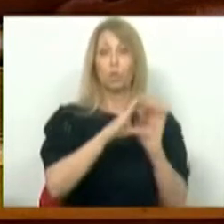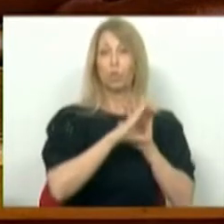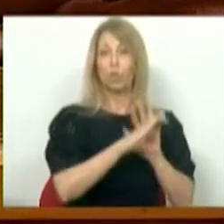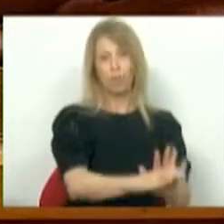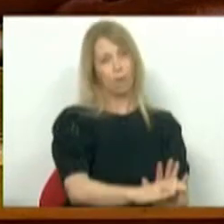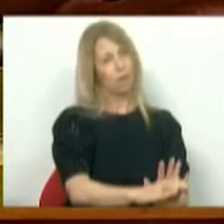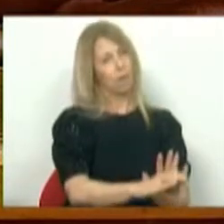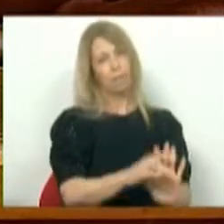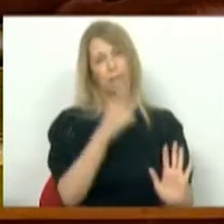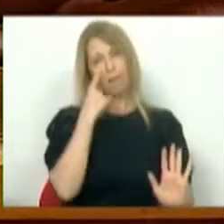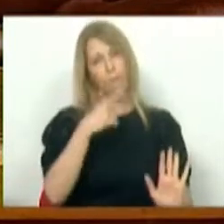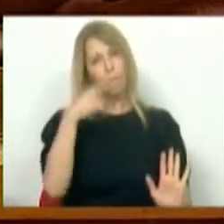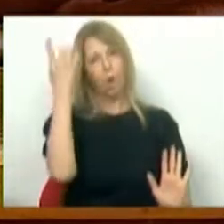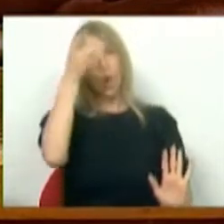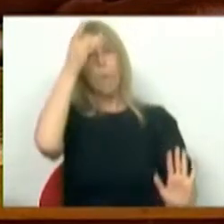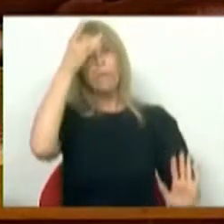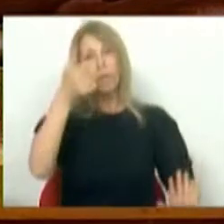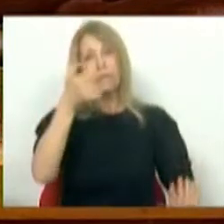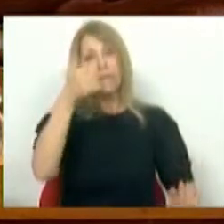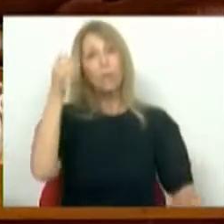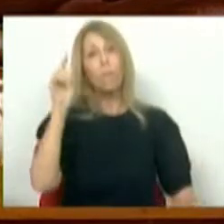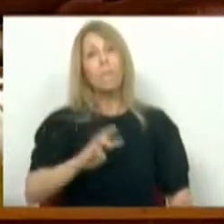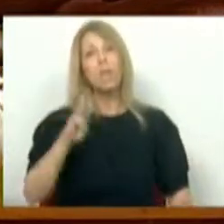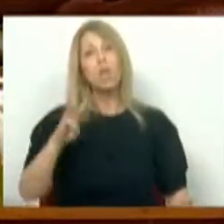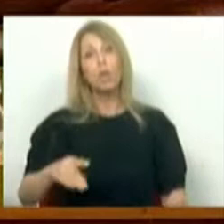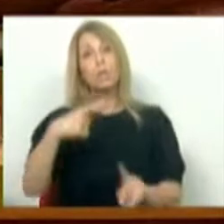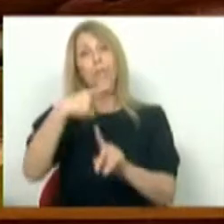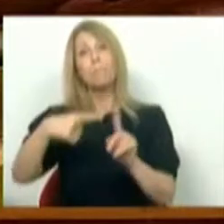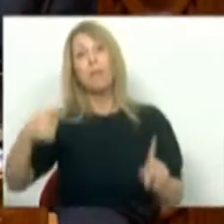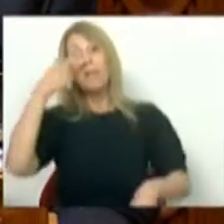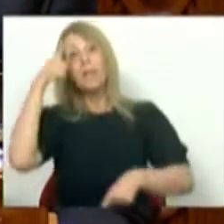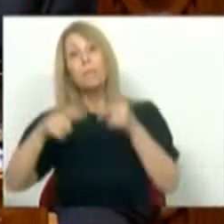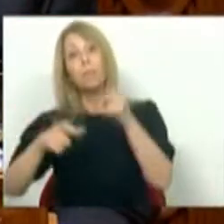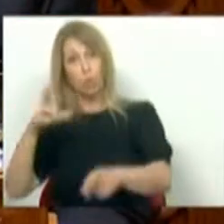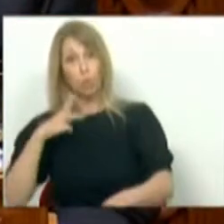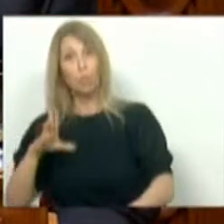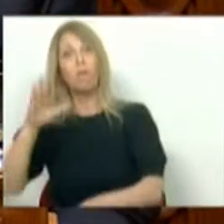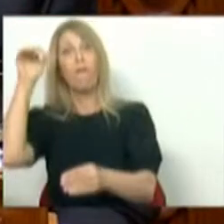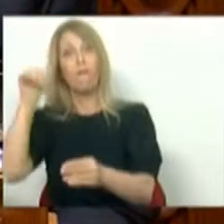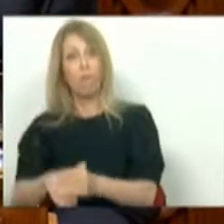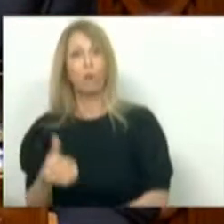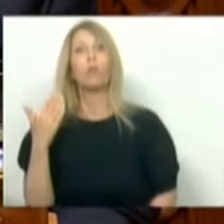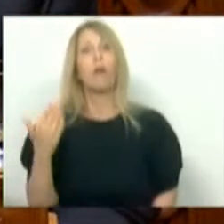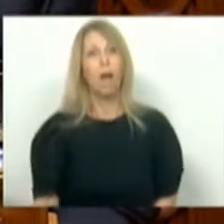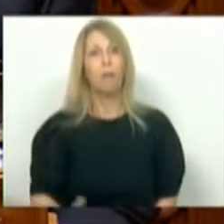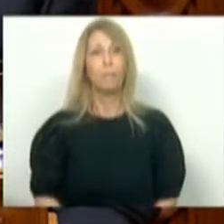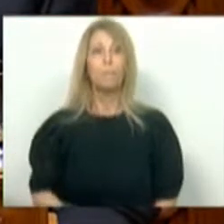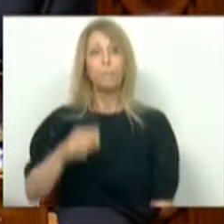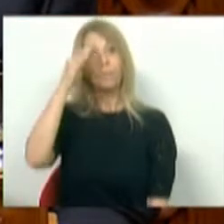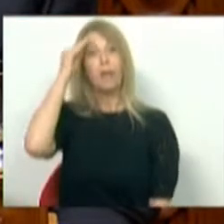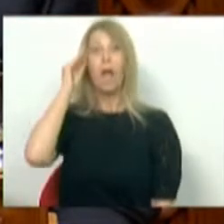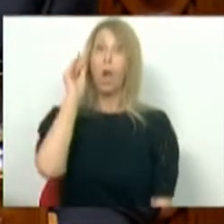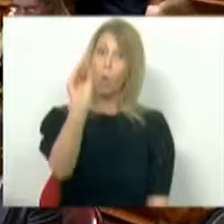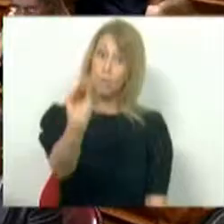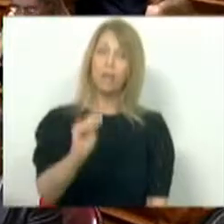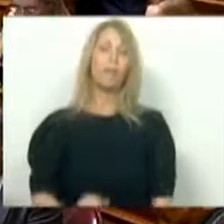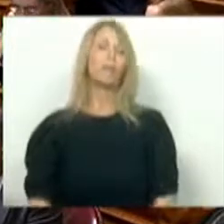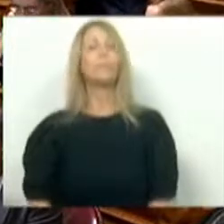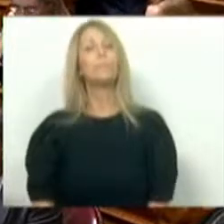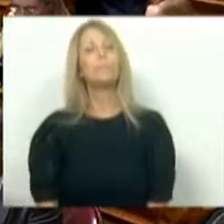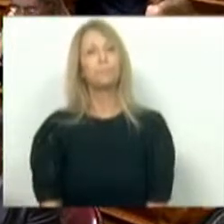a opinião dos mais de 5 milhões e meio de cidadãos que votaram. Aconselho, portanto,